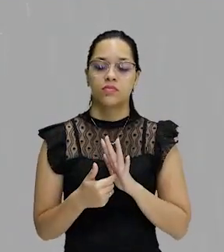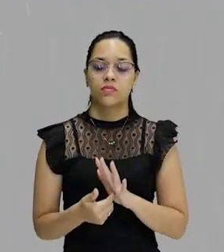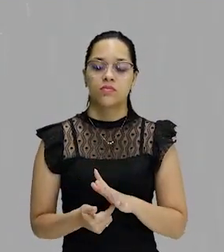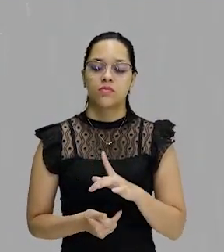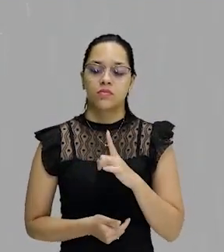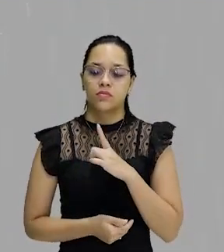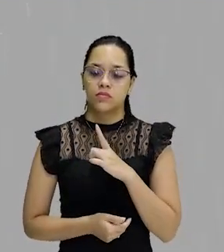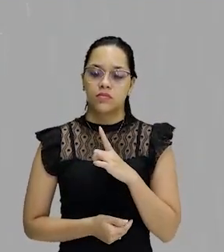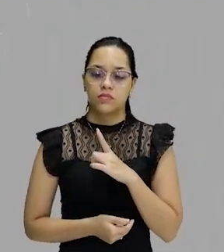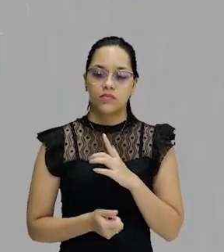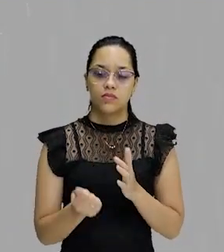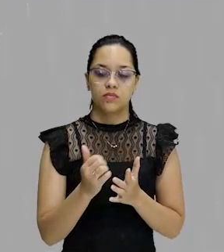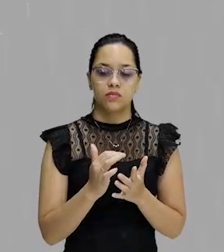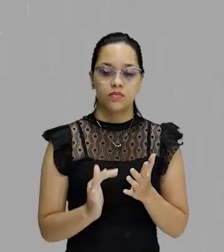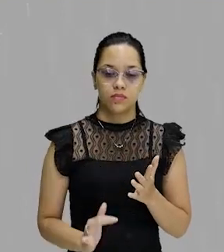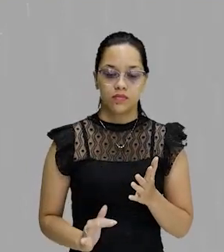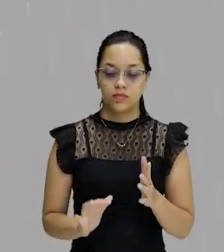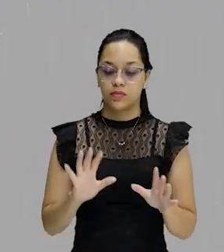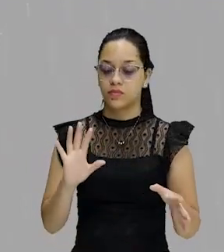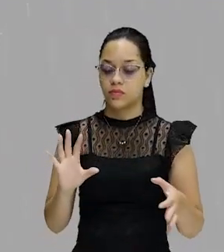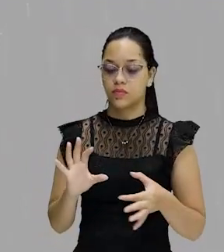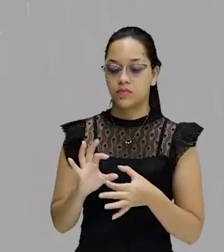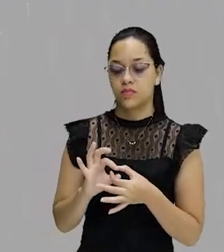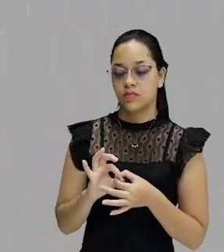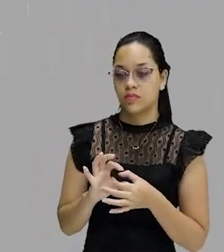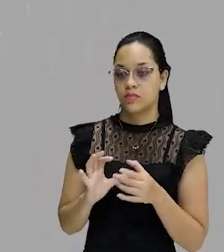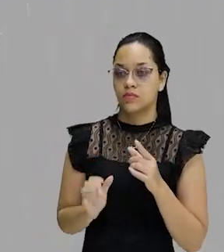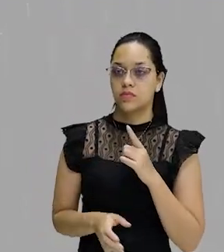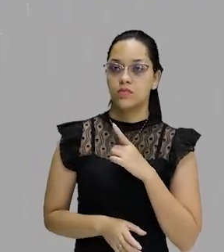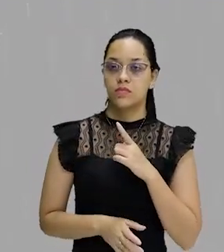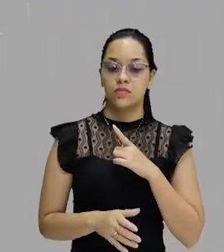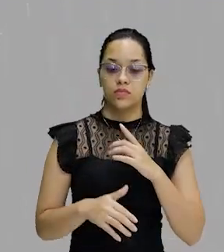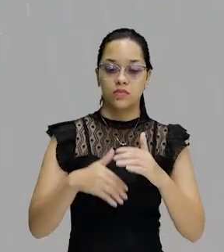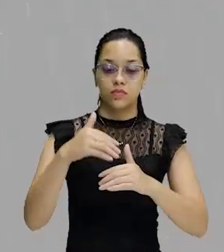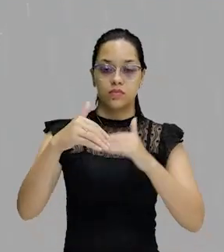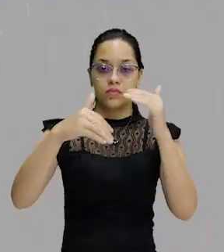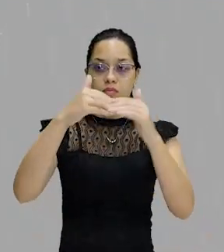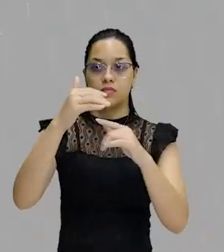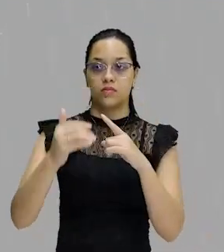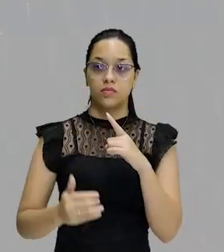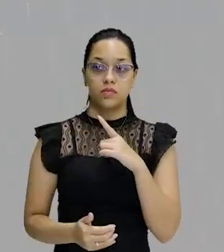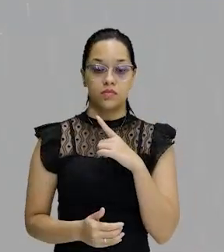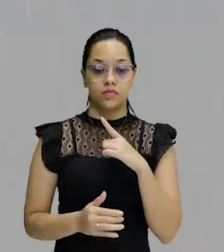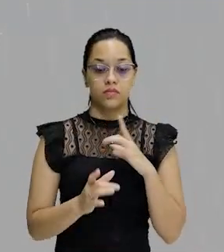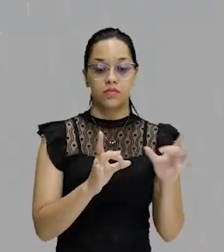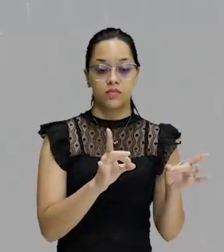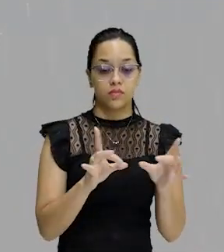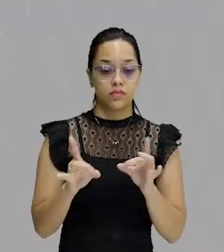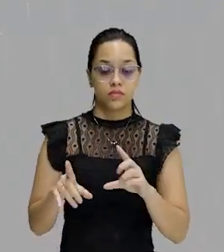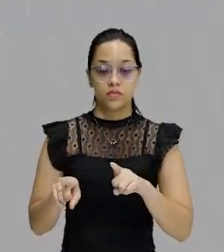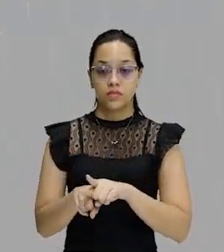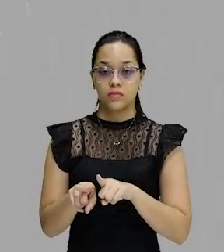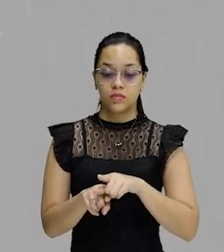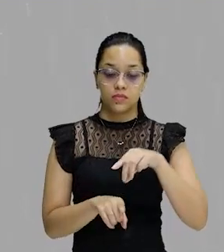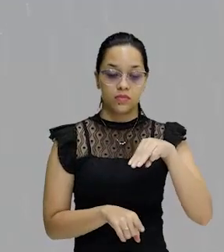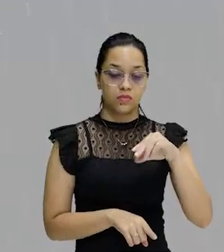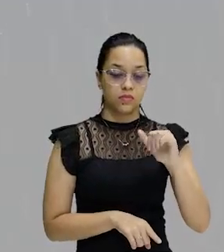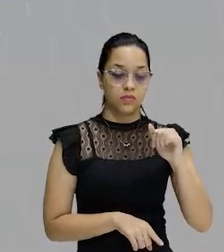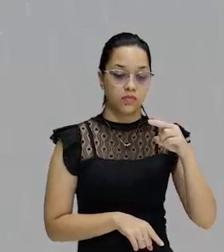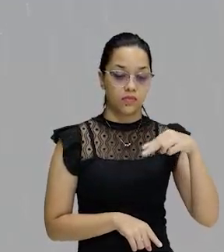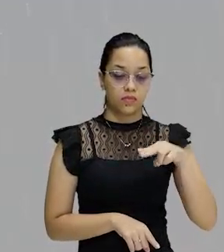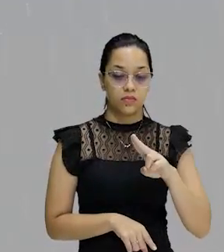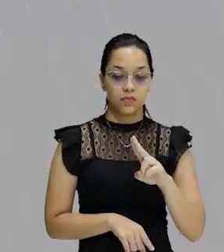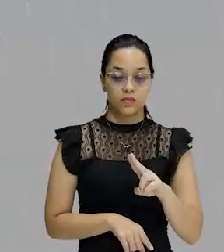as atividades urbanas elas estão ligadas diretamente ao desenvolvimento das atividades comerciais e manufatureiras, que ele